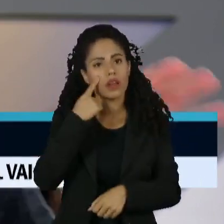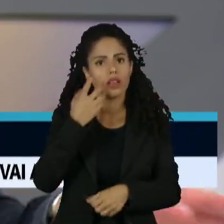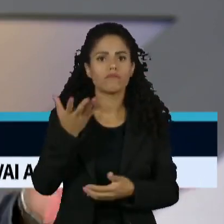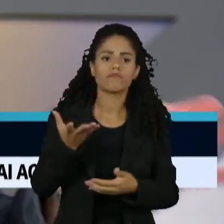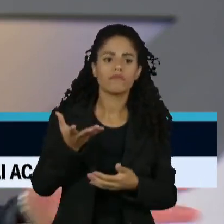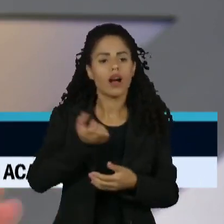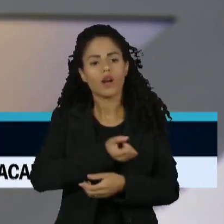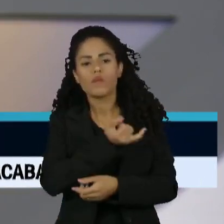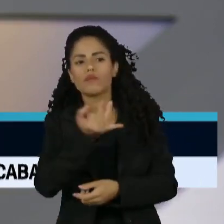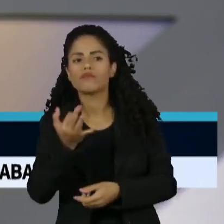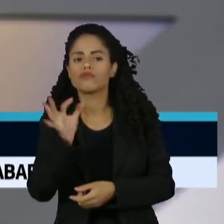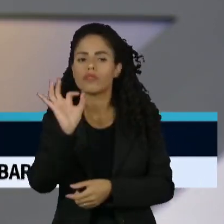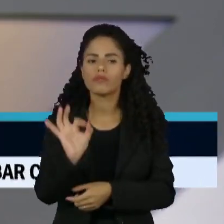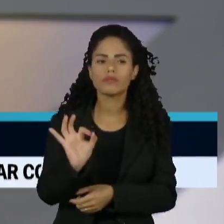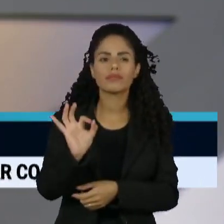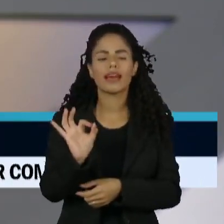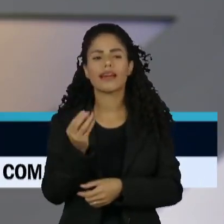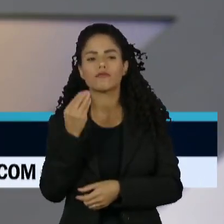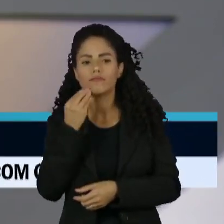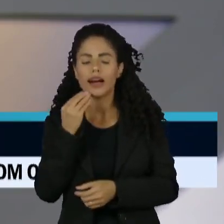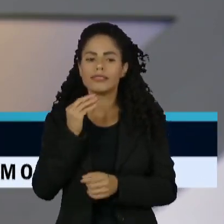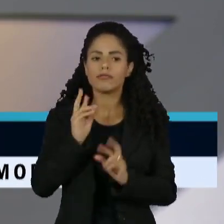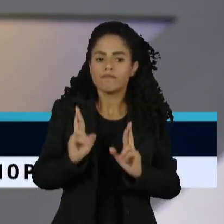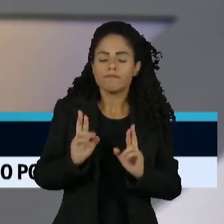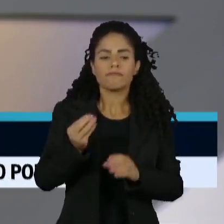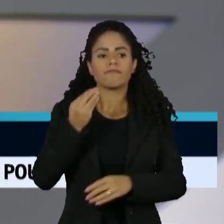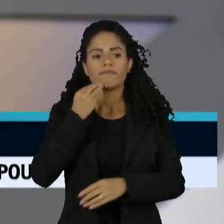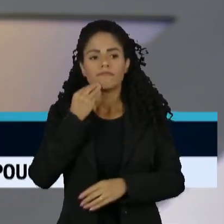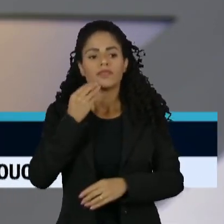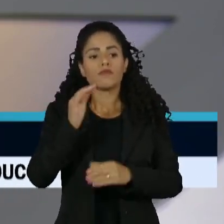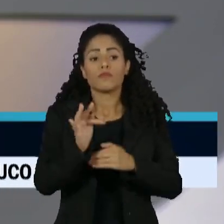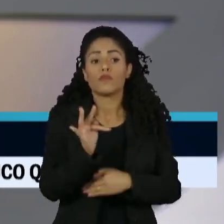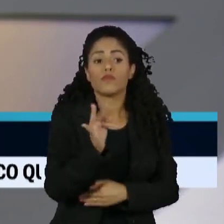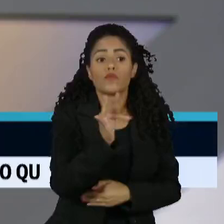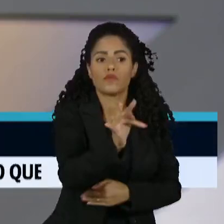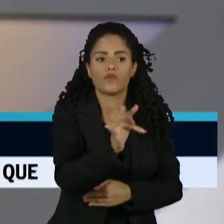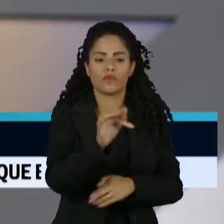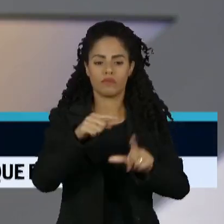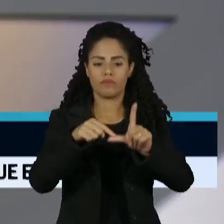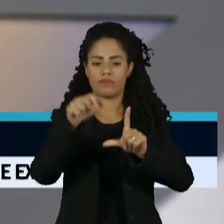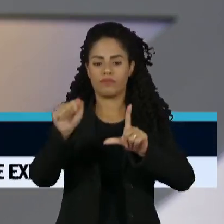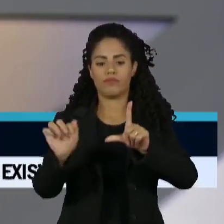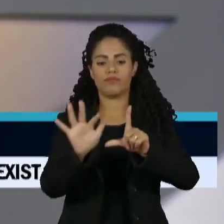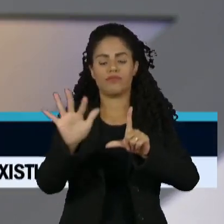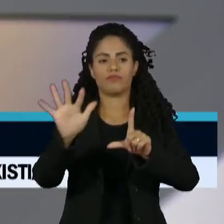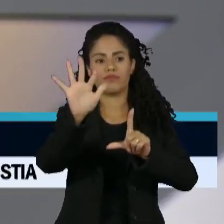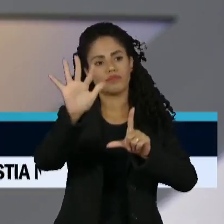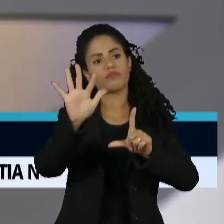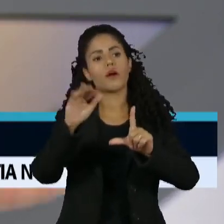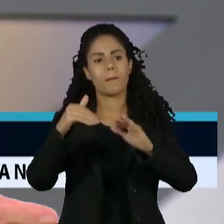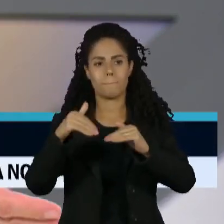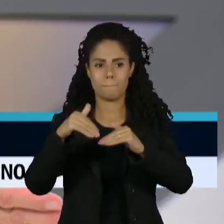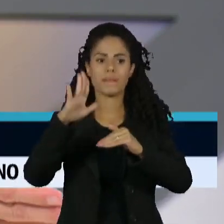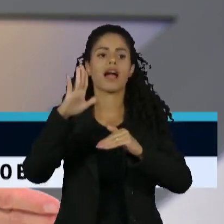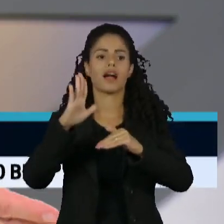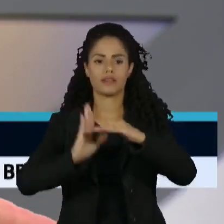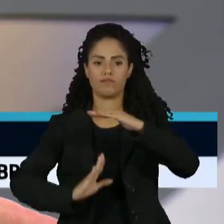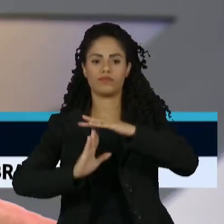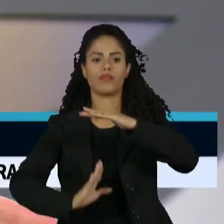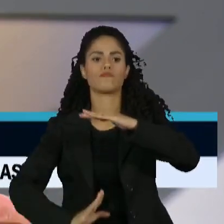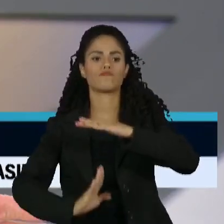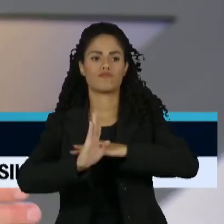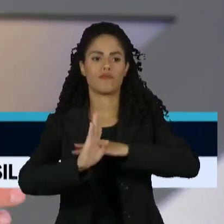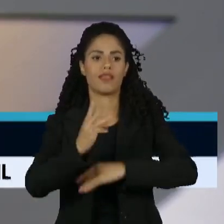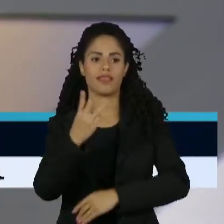algum número novo, aí a coisa acaba mexendo, mas é uma visão de que a inflação permanece acima da meta. Lembra, a meta para o ano que vem